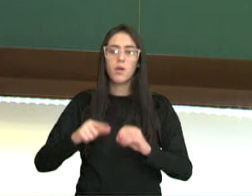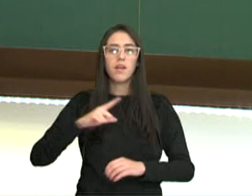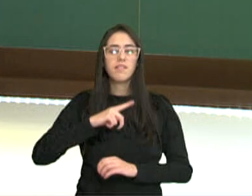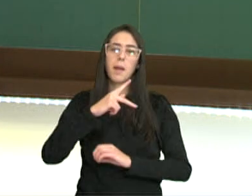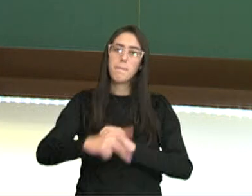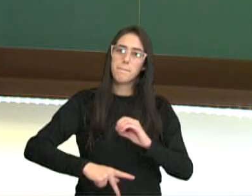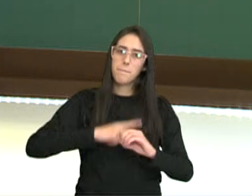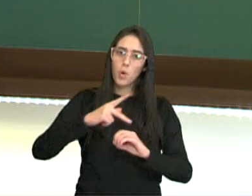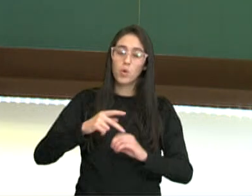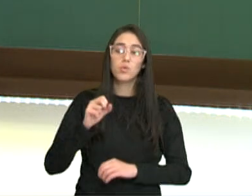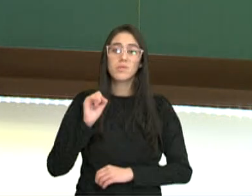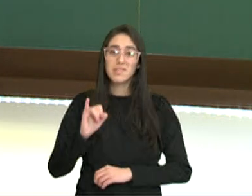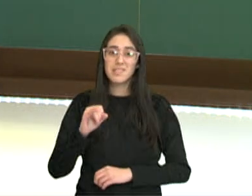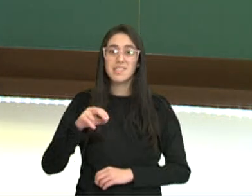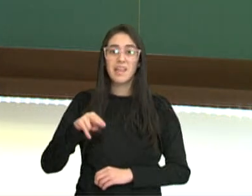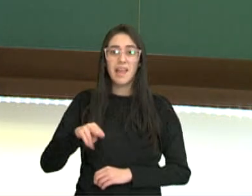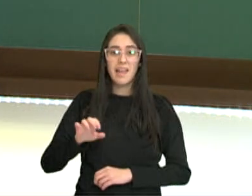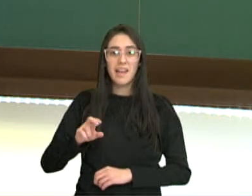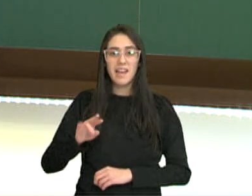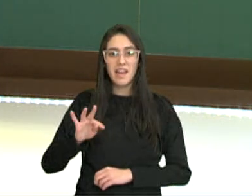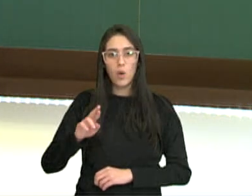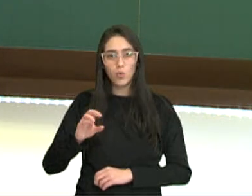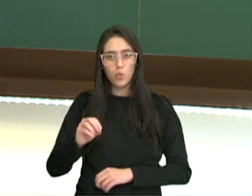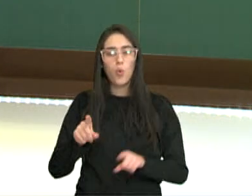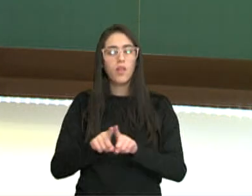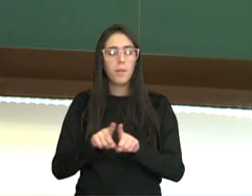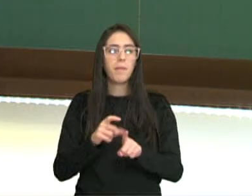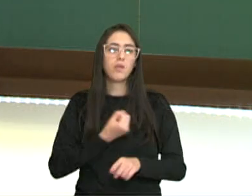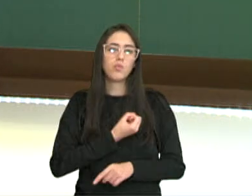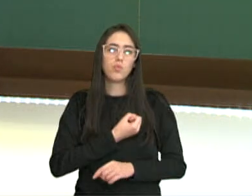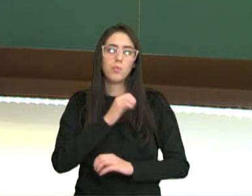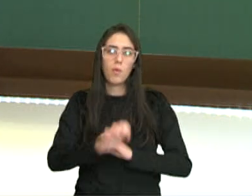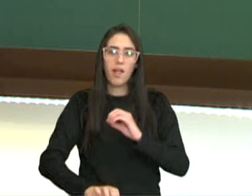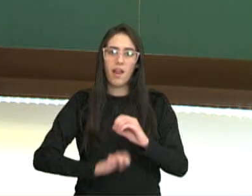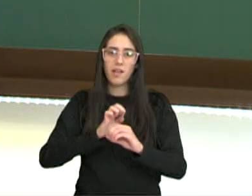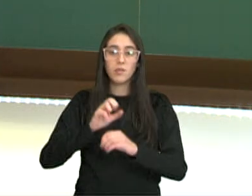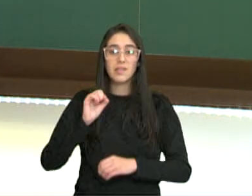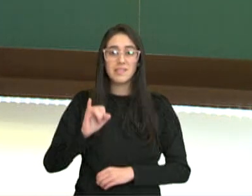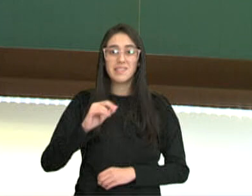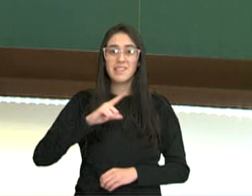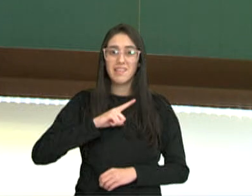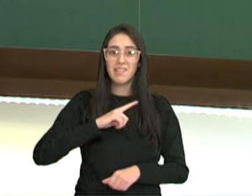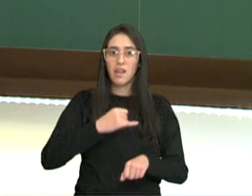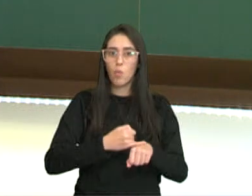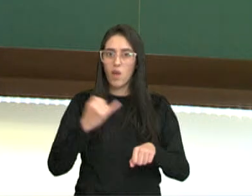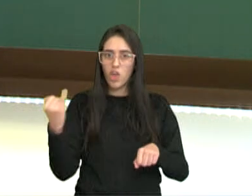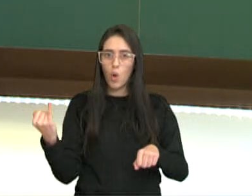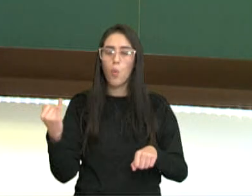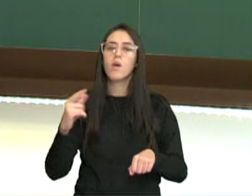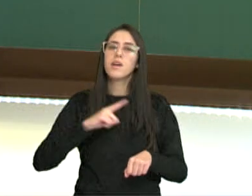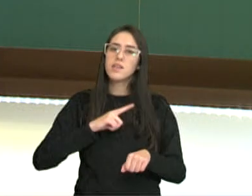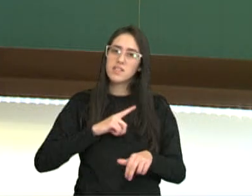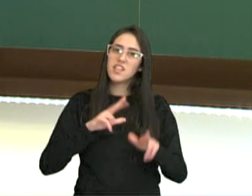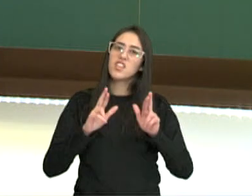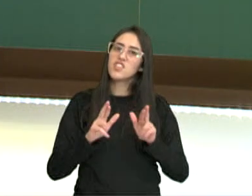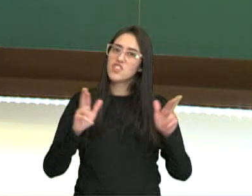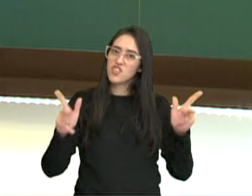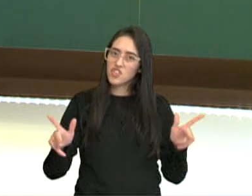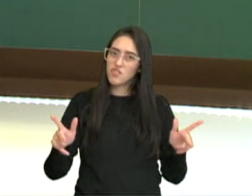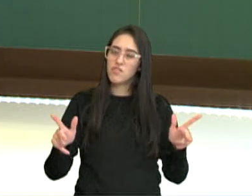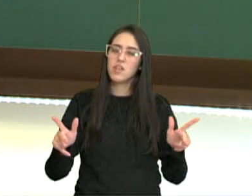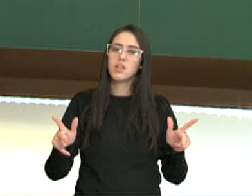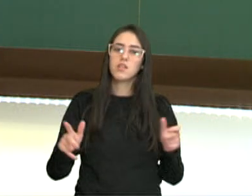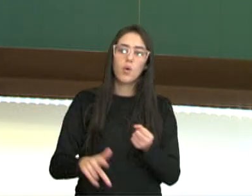ele é átomo neutro, também vai ser a quantidade de elétrons. Se eu tenho um íon, aí vai ter diferença entre a quantidade